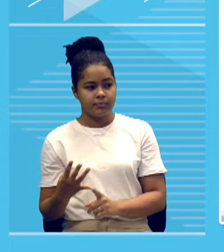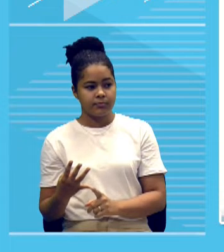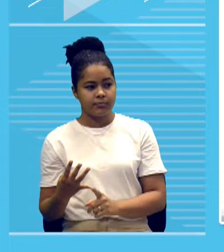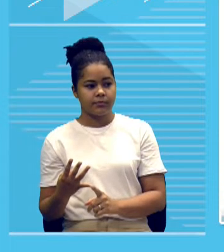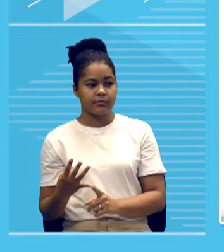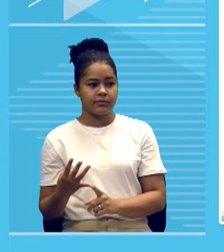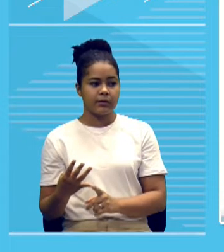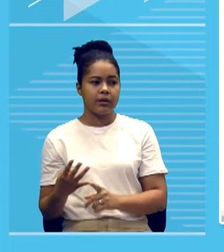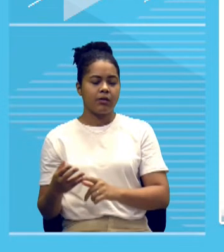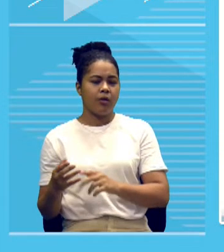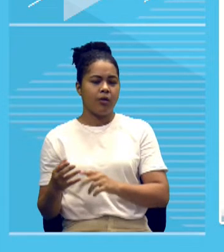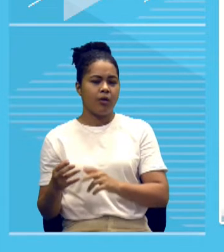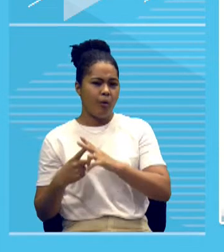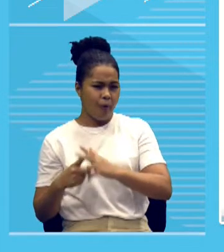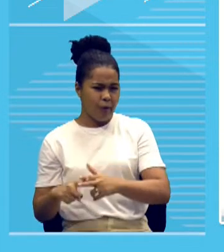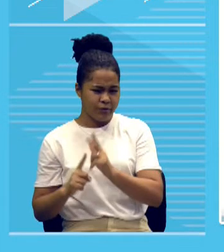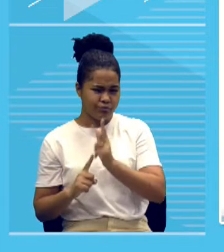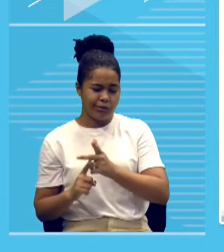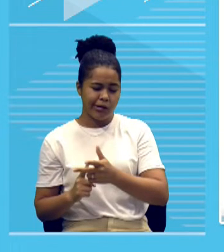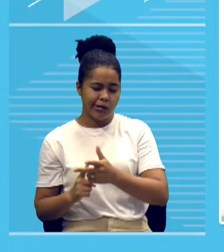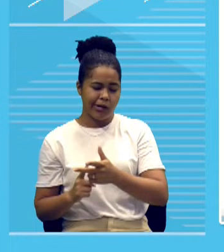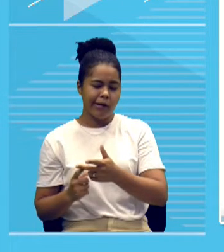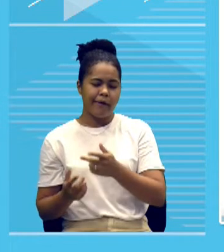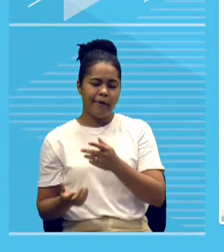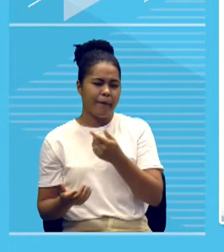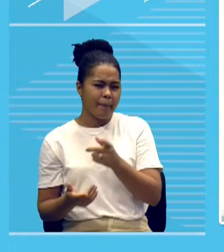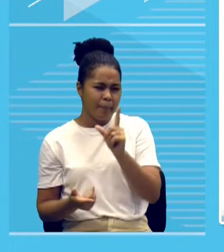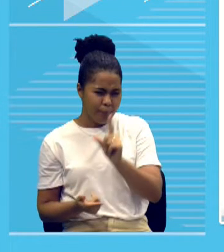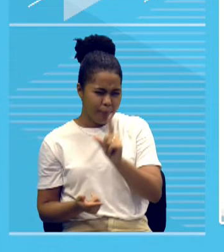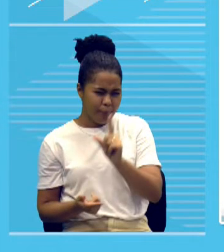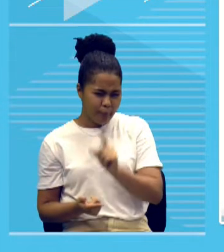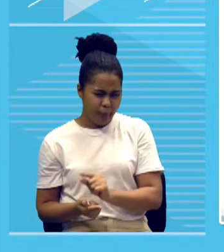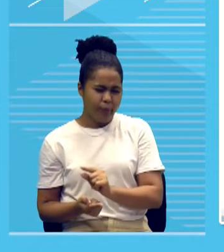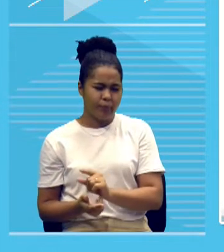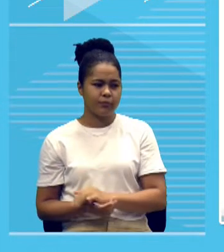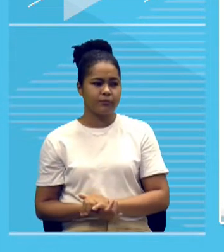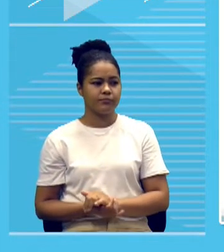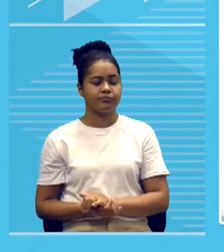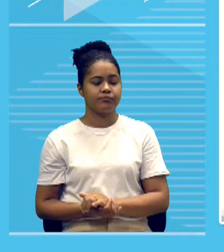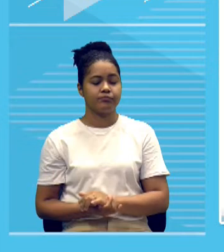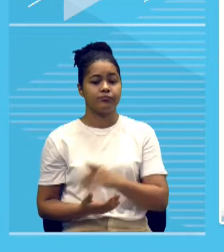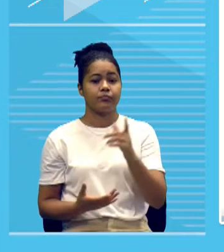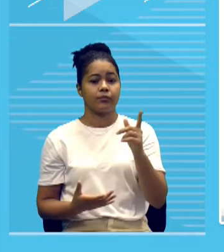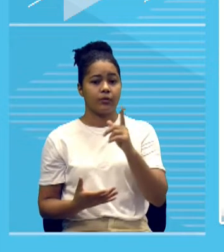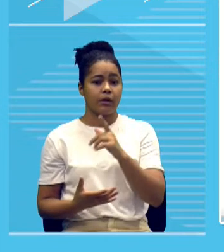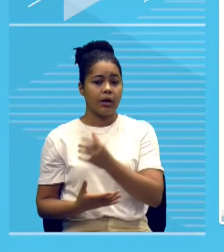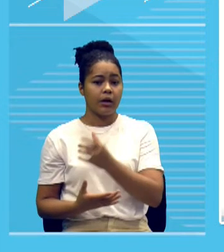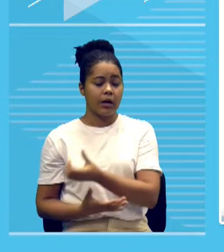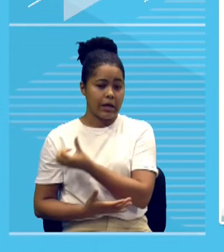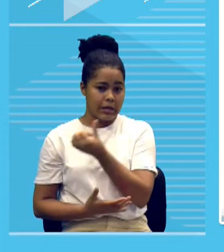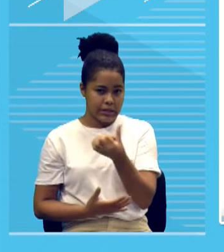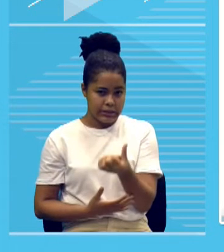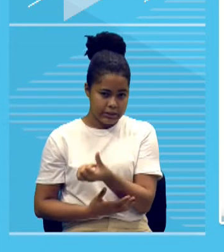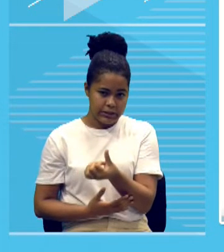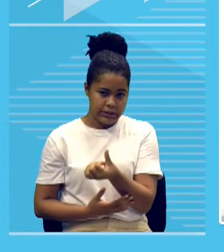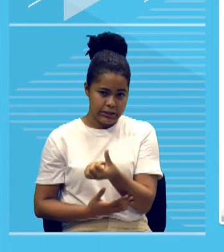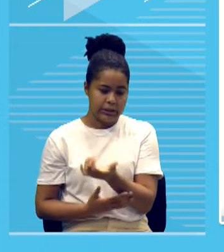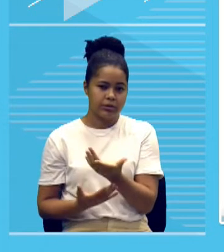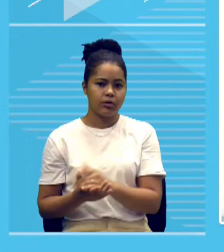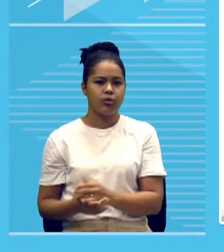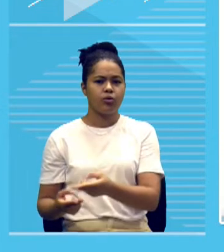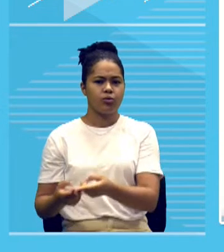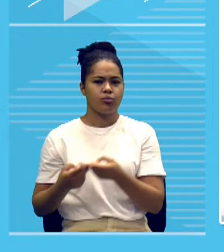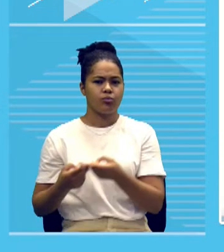muito pequena necessidade de manutenção a sexta não necessita se queimar combustível o que o combustível